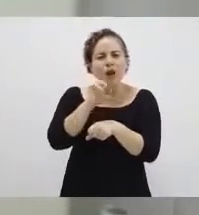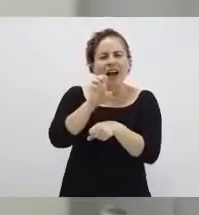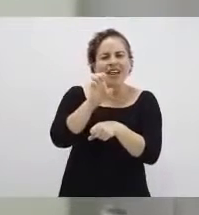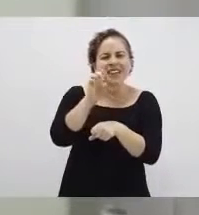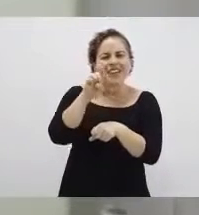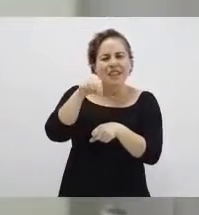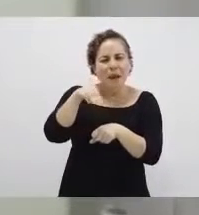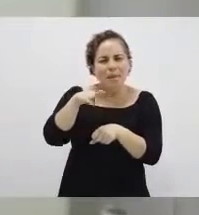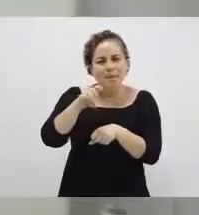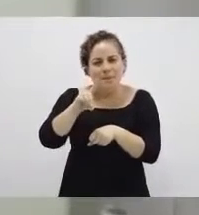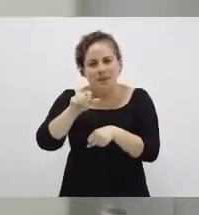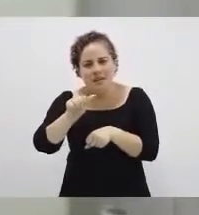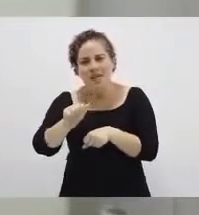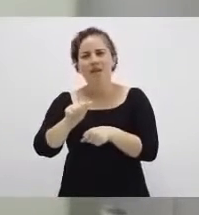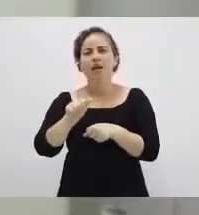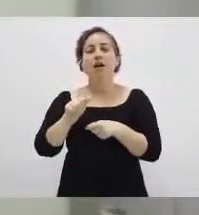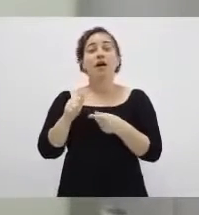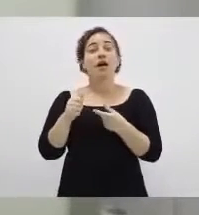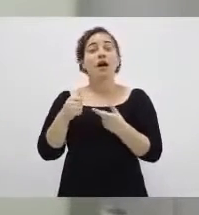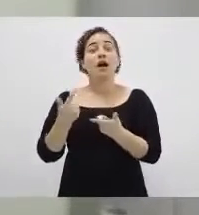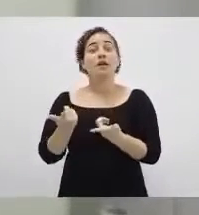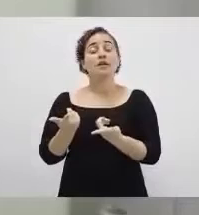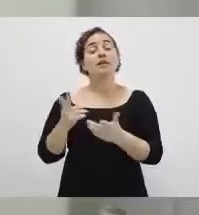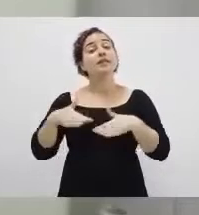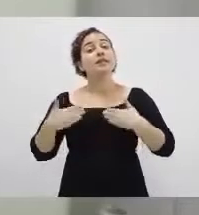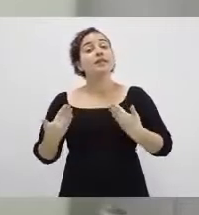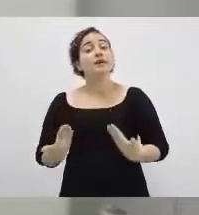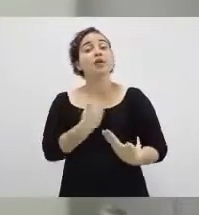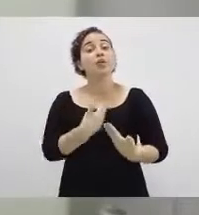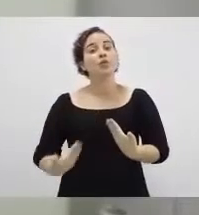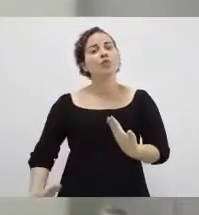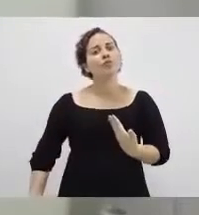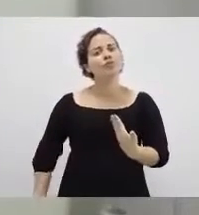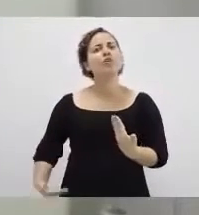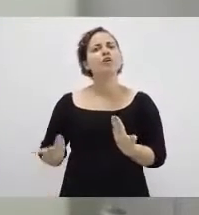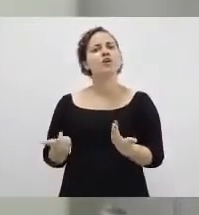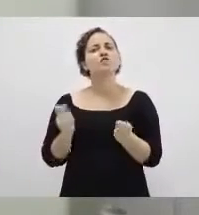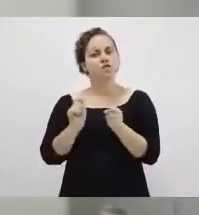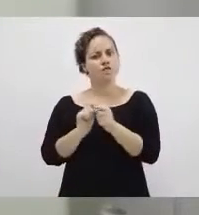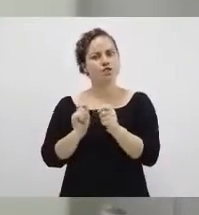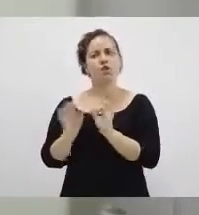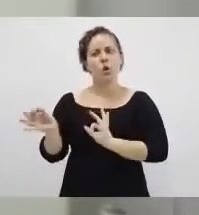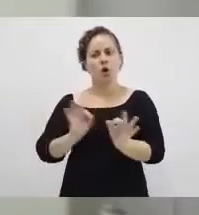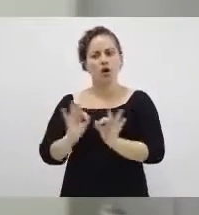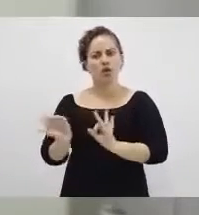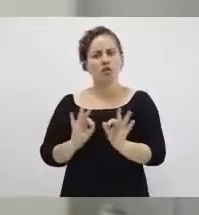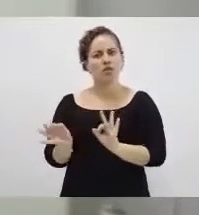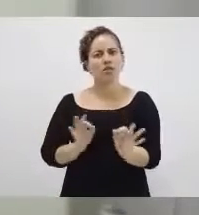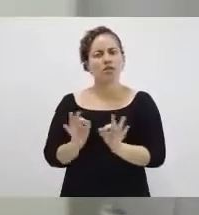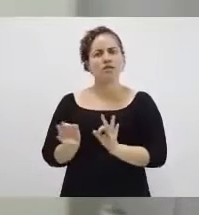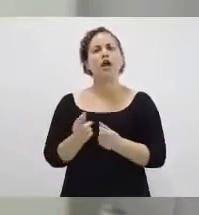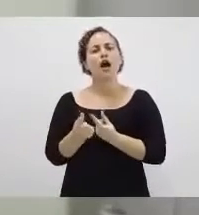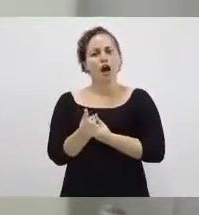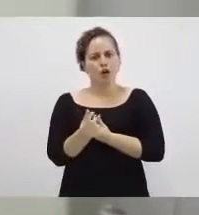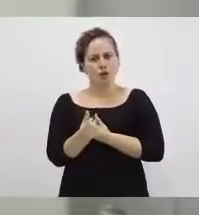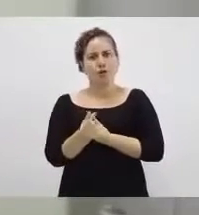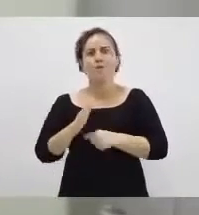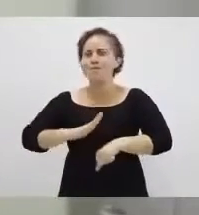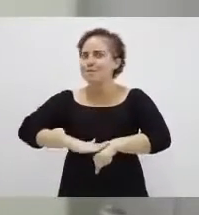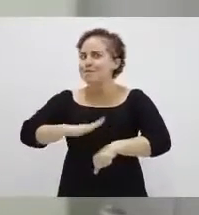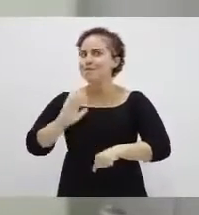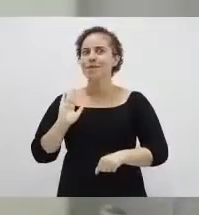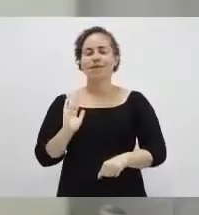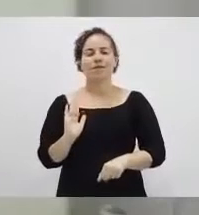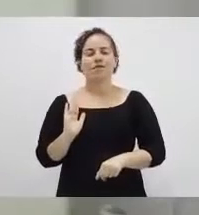exemplo, o governo vai passar a ofertar mais moeda para que o preço fique estabilizado. Do